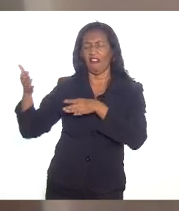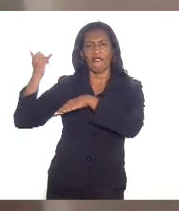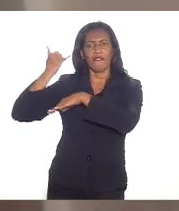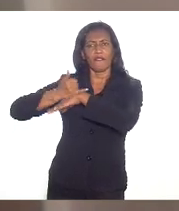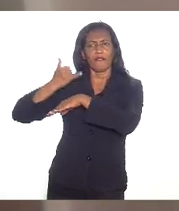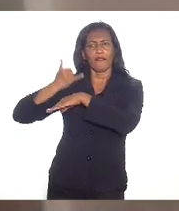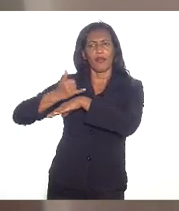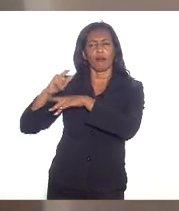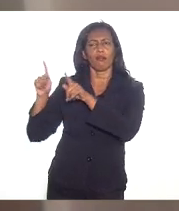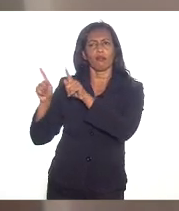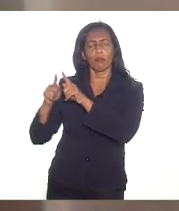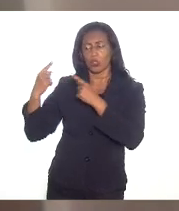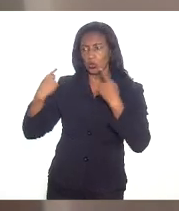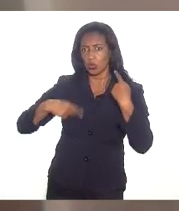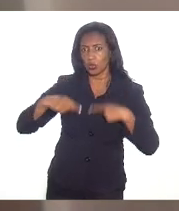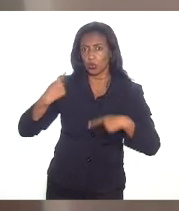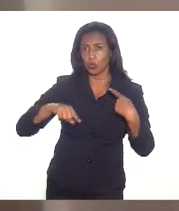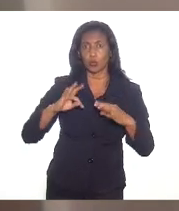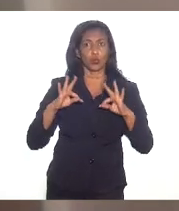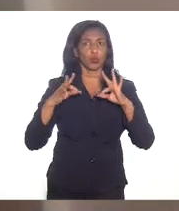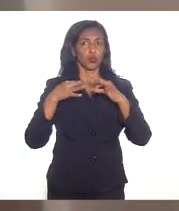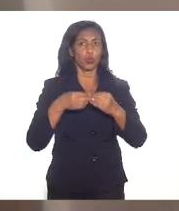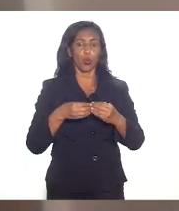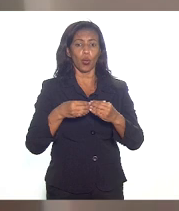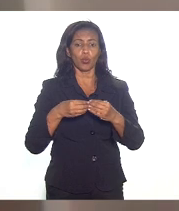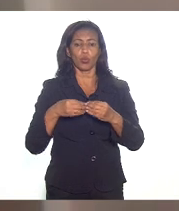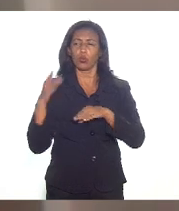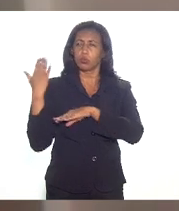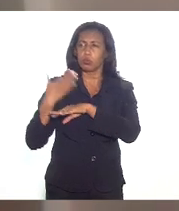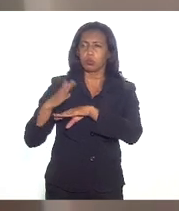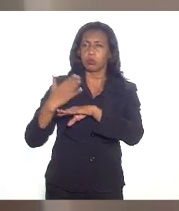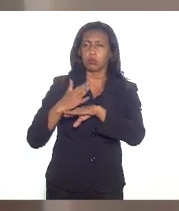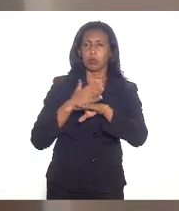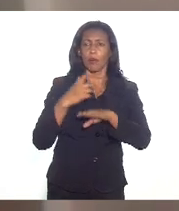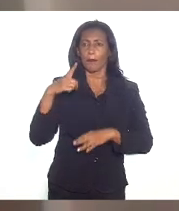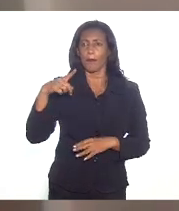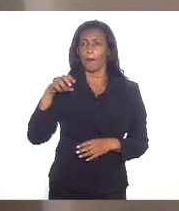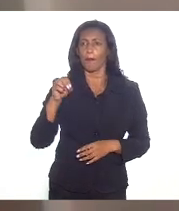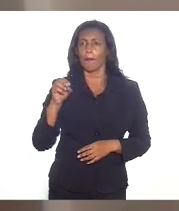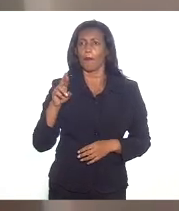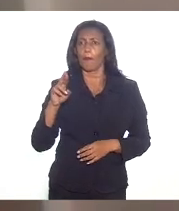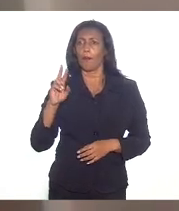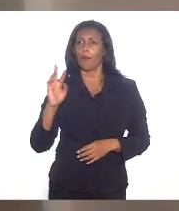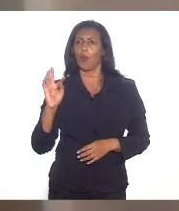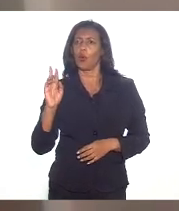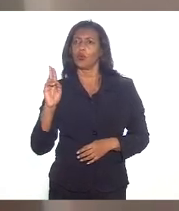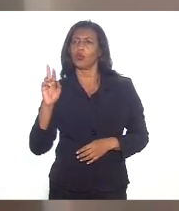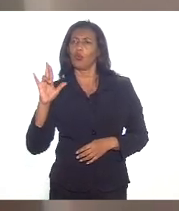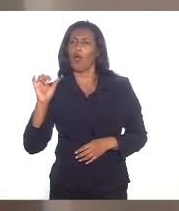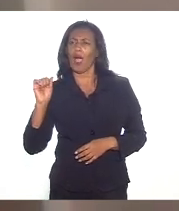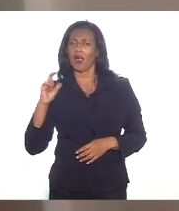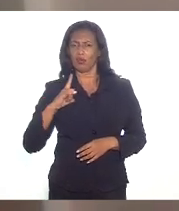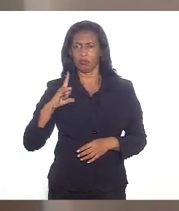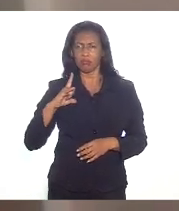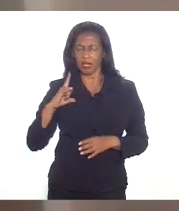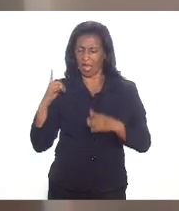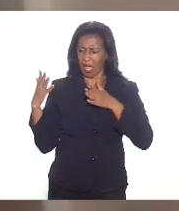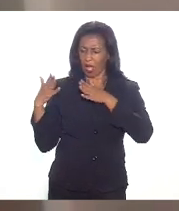E discutir todo o planejamento, né, portuário no estado do Rio de Janeiro, né? A gente tem vários portos, estamos no